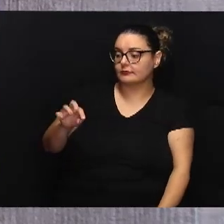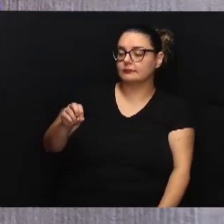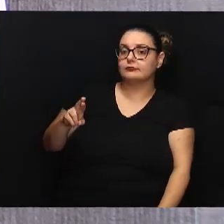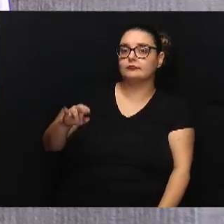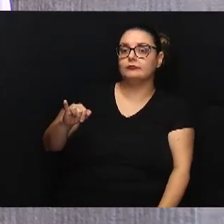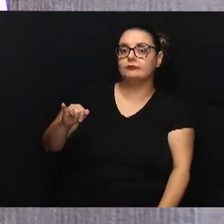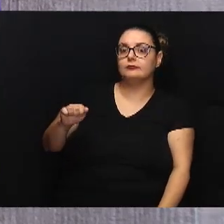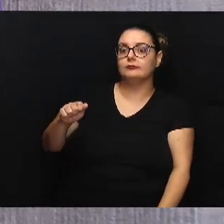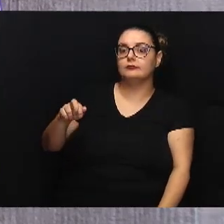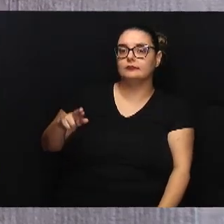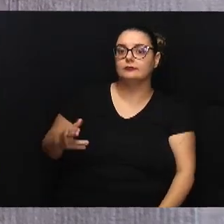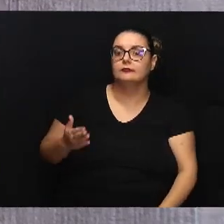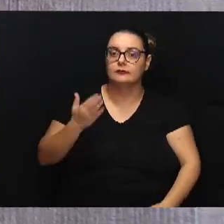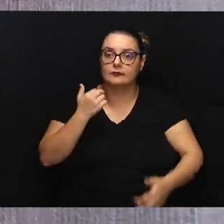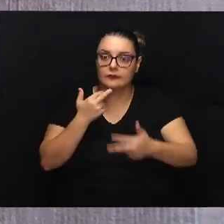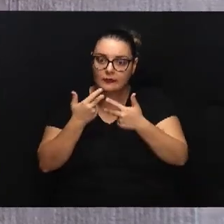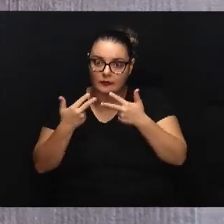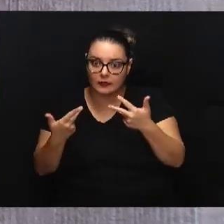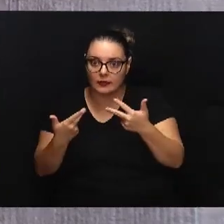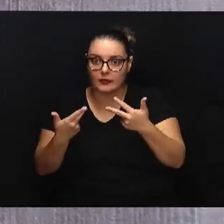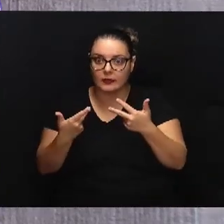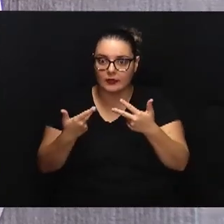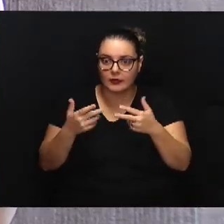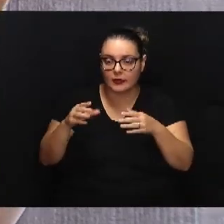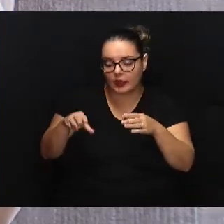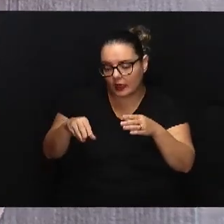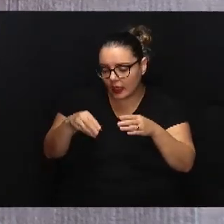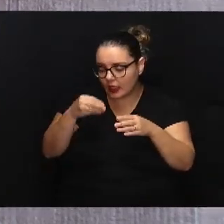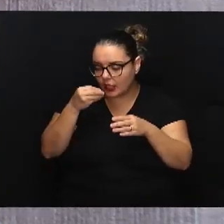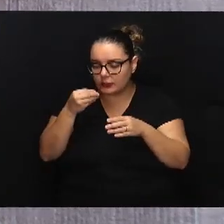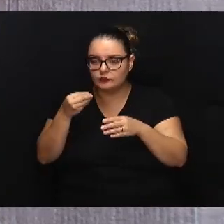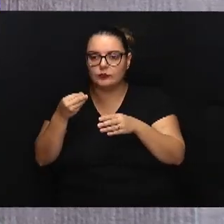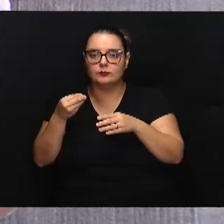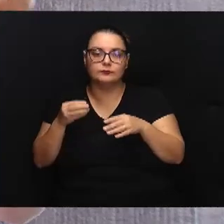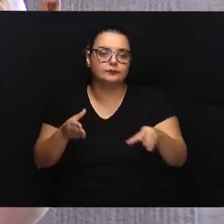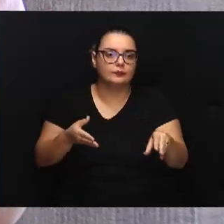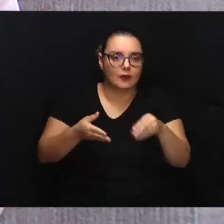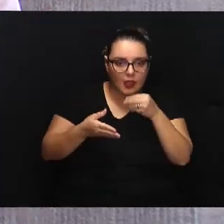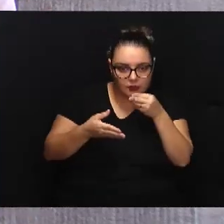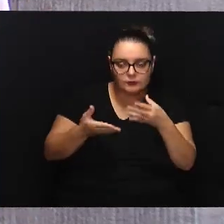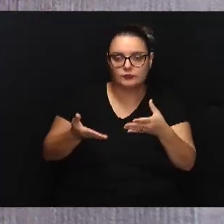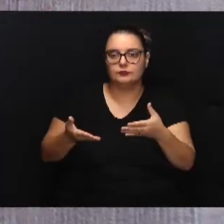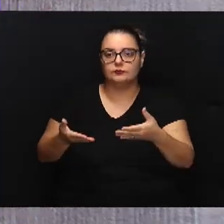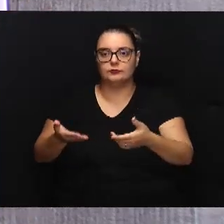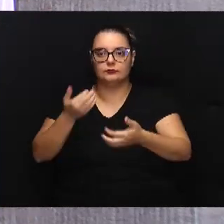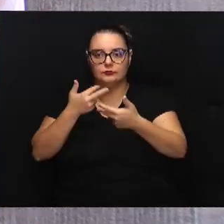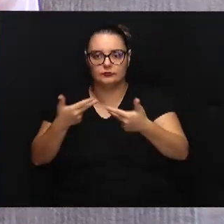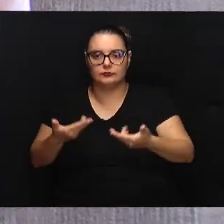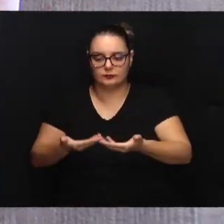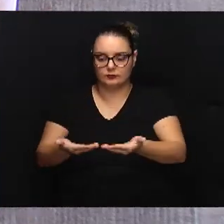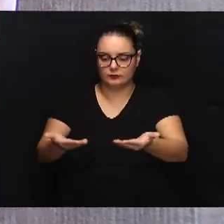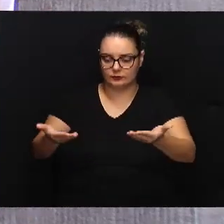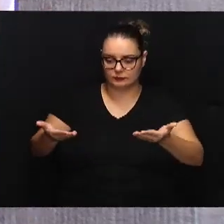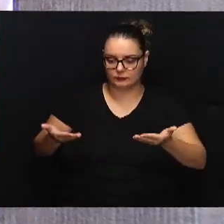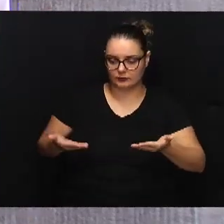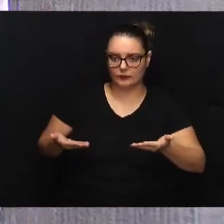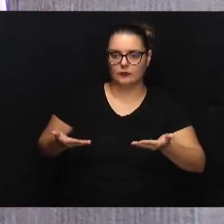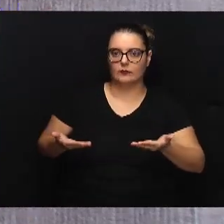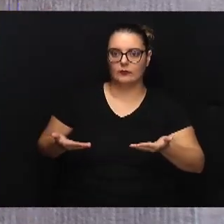comer, petiscar, né? Então é ter os alimentos ali apostos e